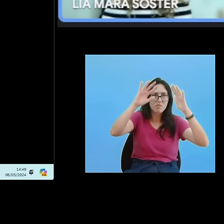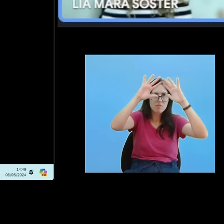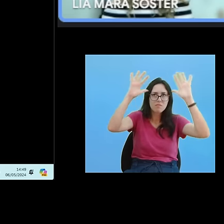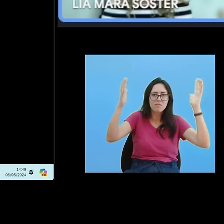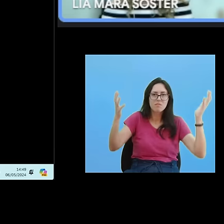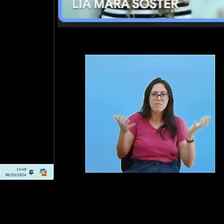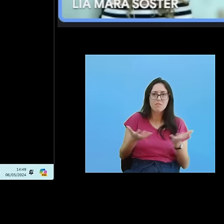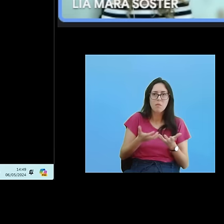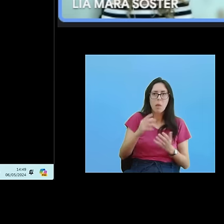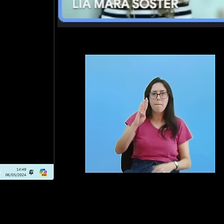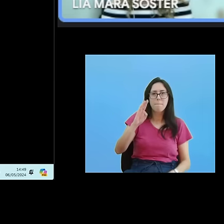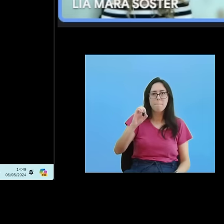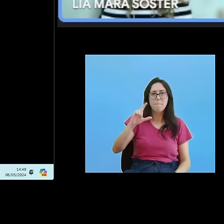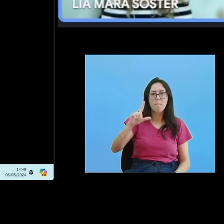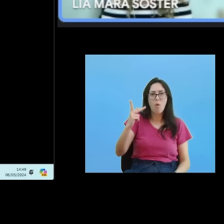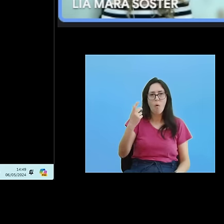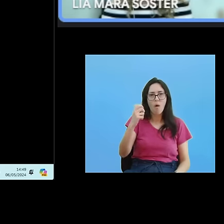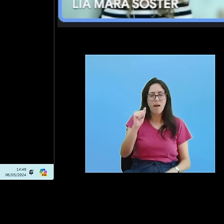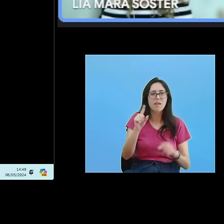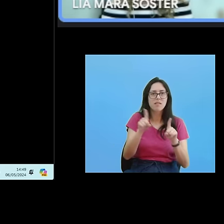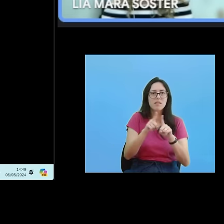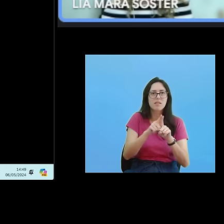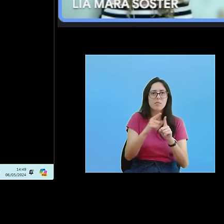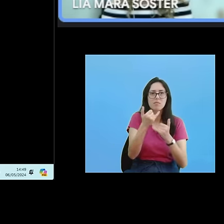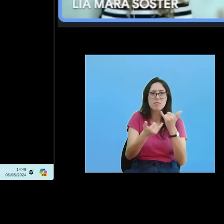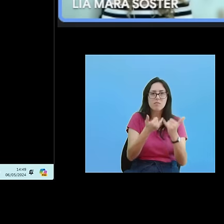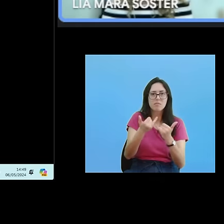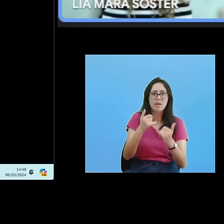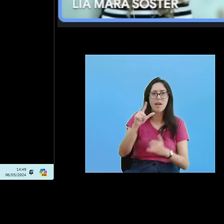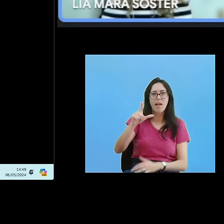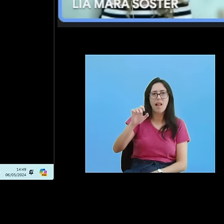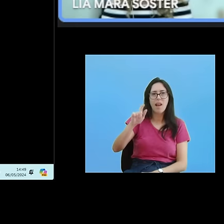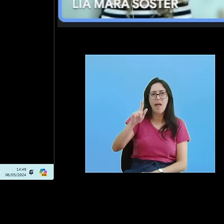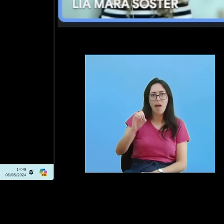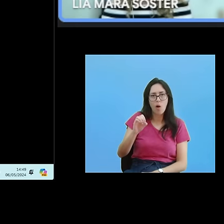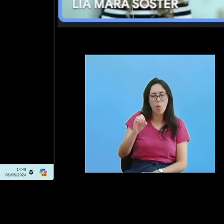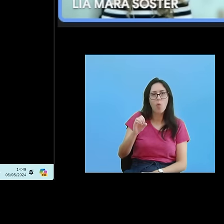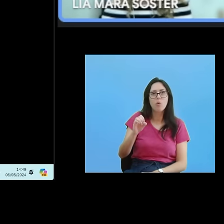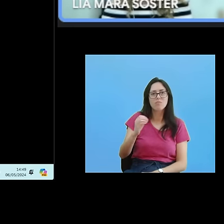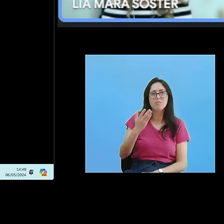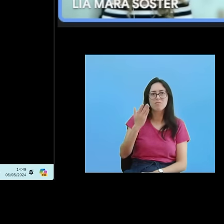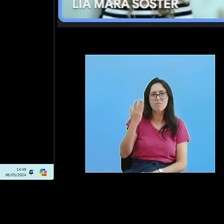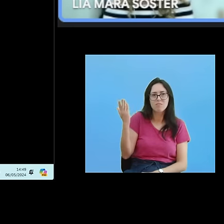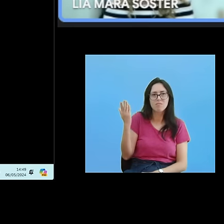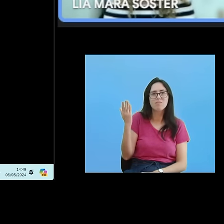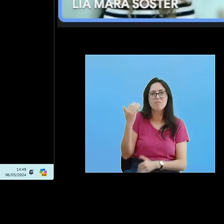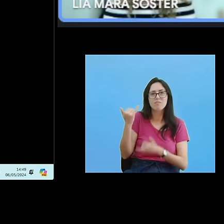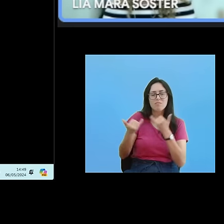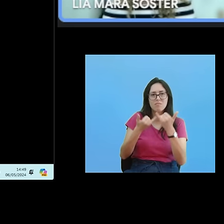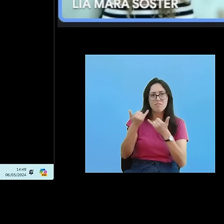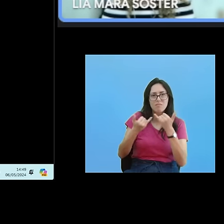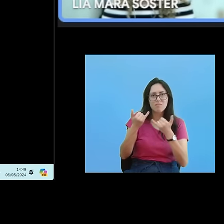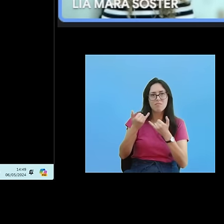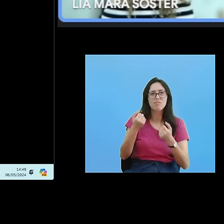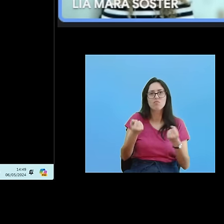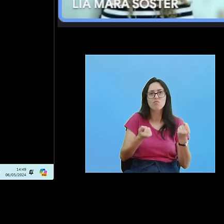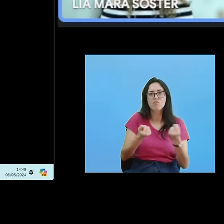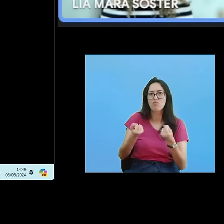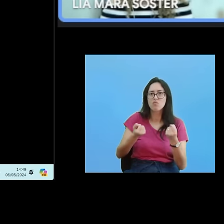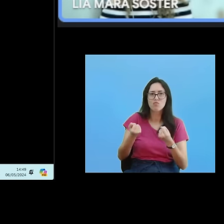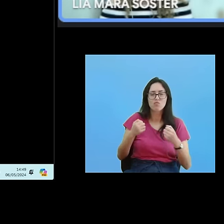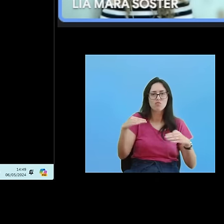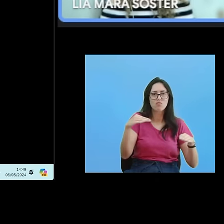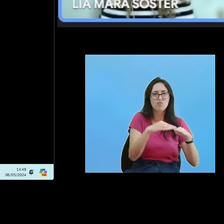bolas, né, mais alguns tocando Lego Braille Bricks, o Silvio, o Arilson mostrando para crianças, o Jurandir e a